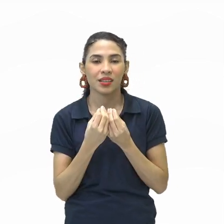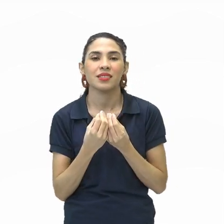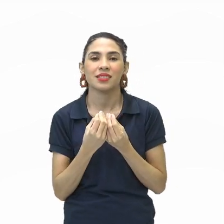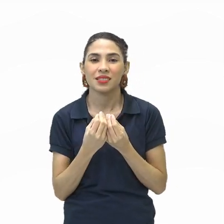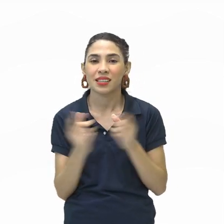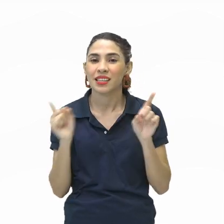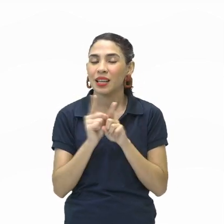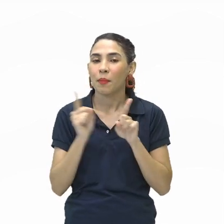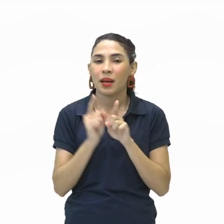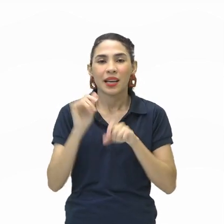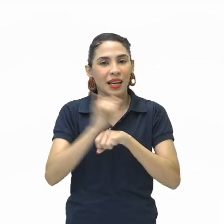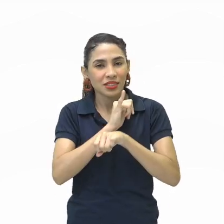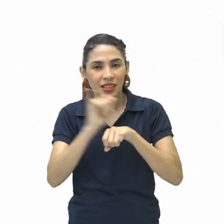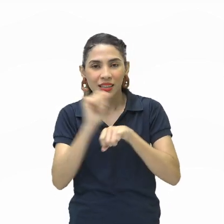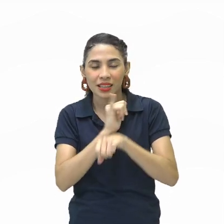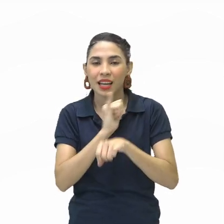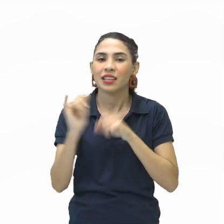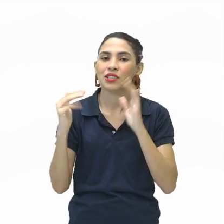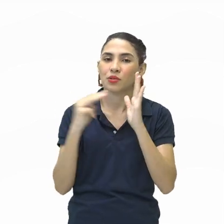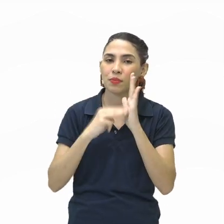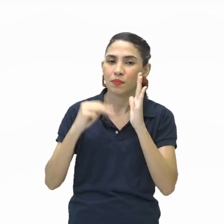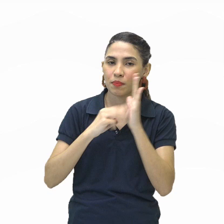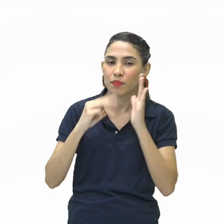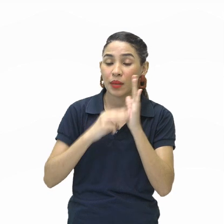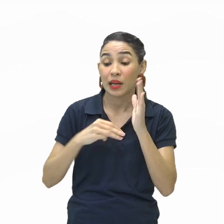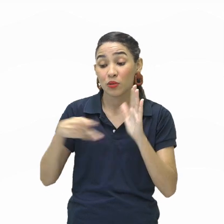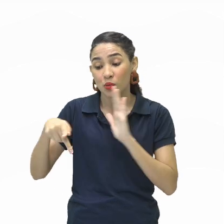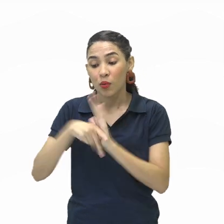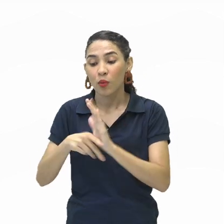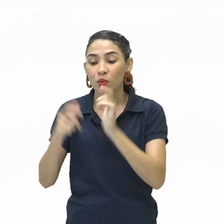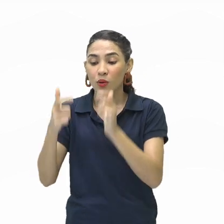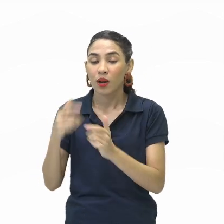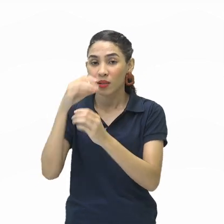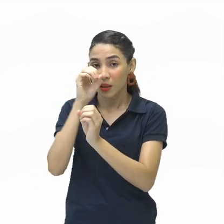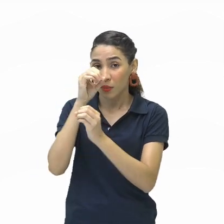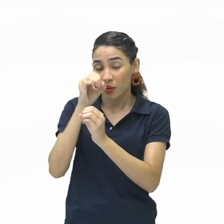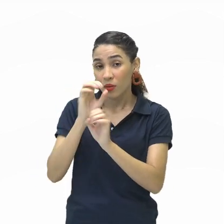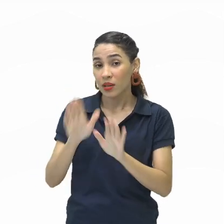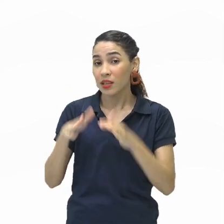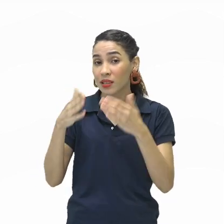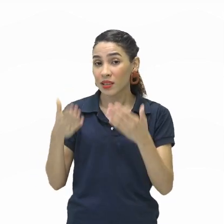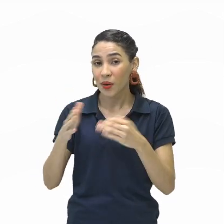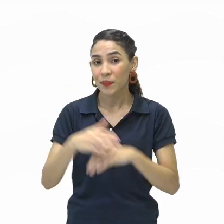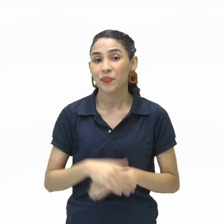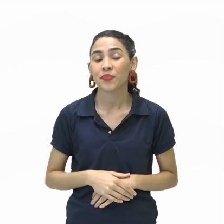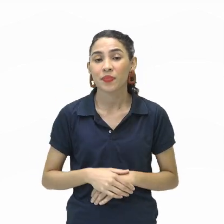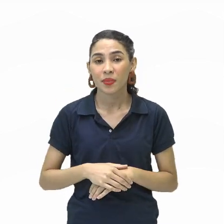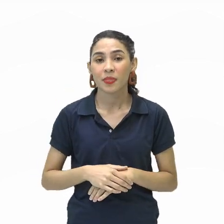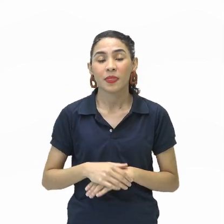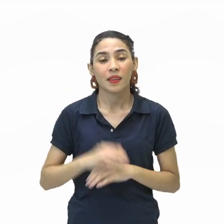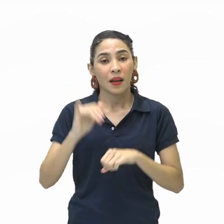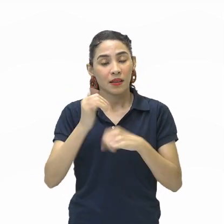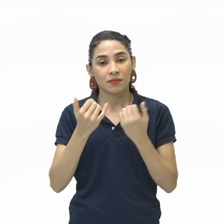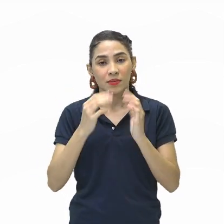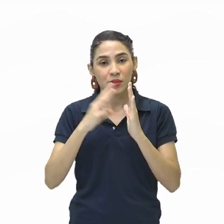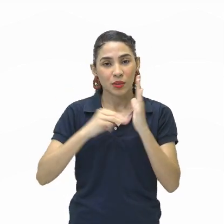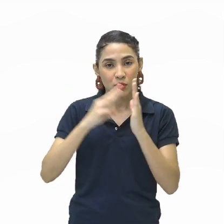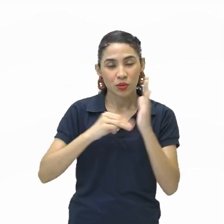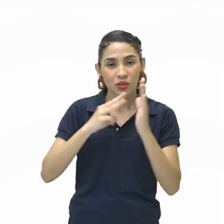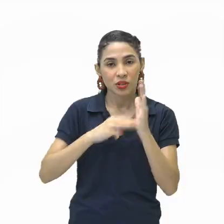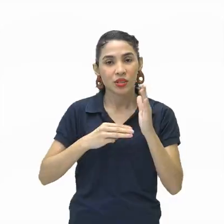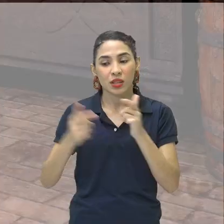novos mecanismos e métodos de laboratório. Então, boa parte das metodologias de